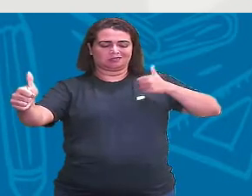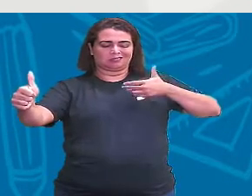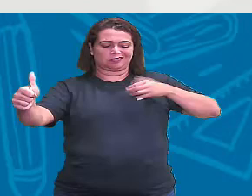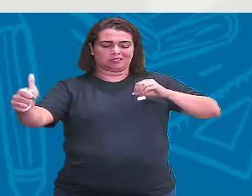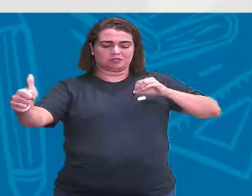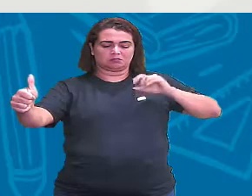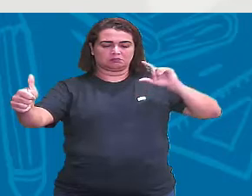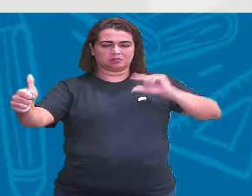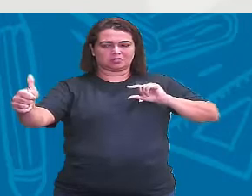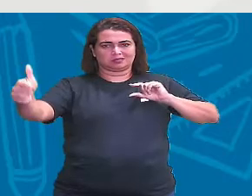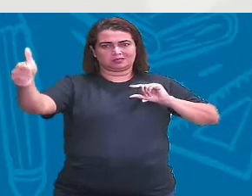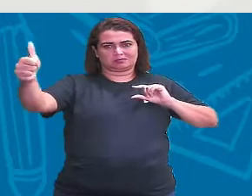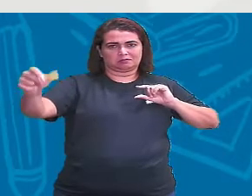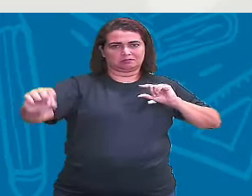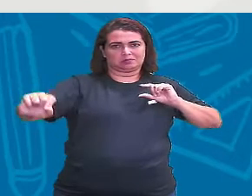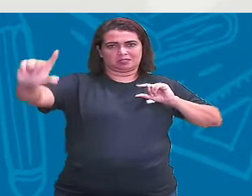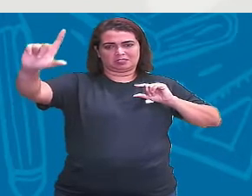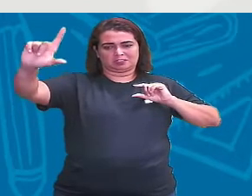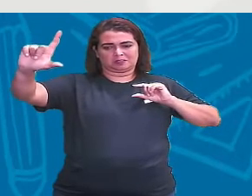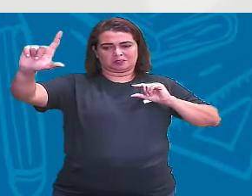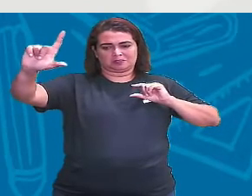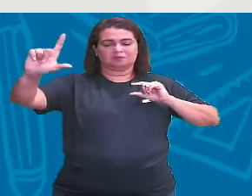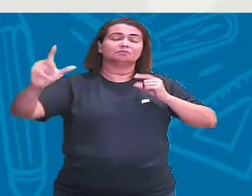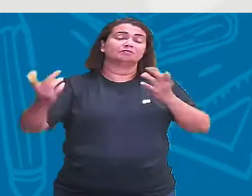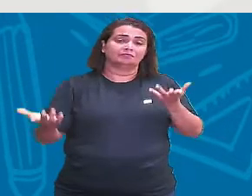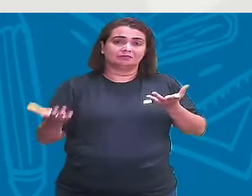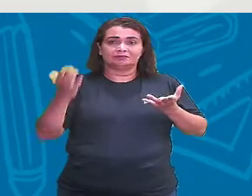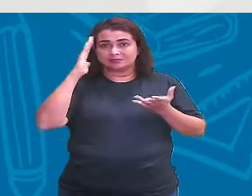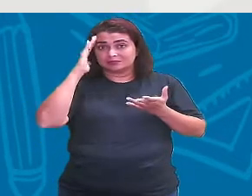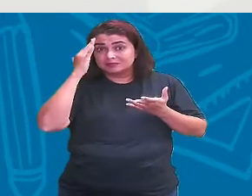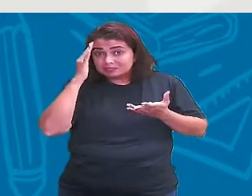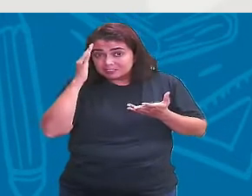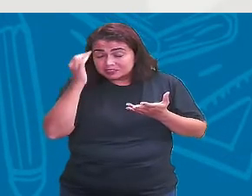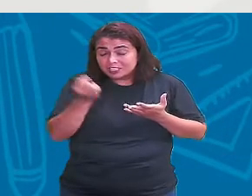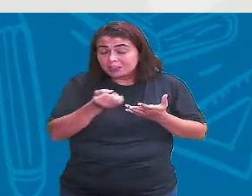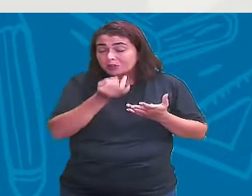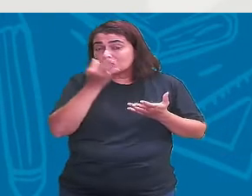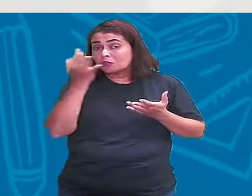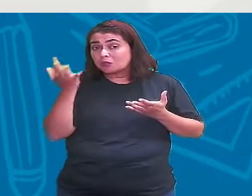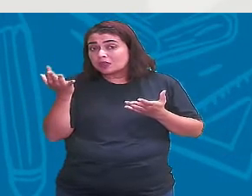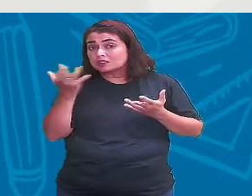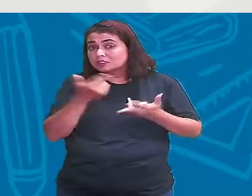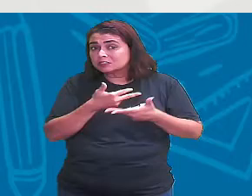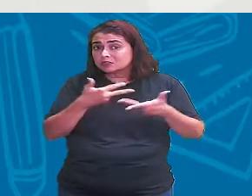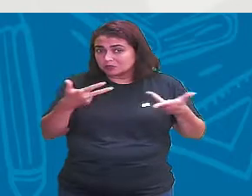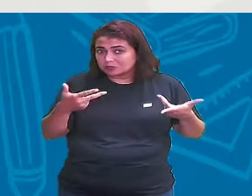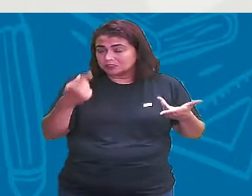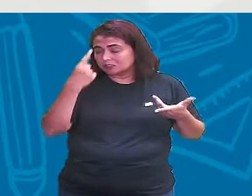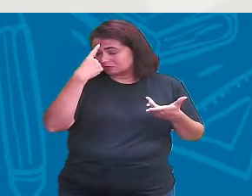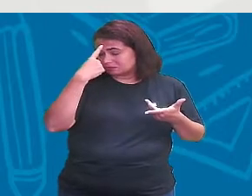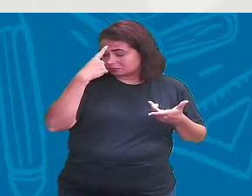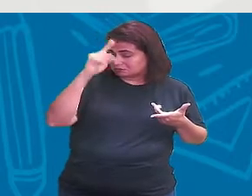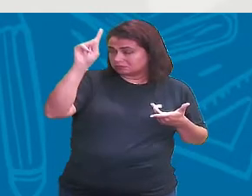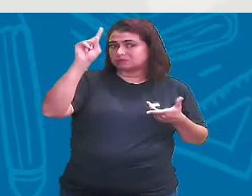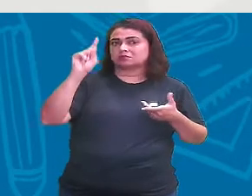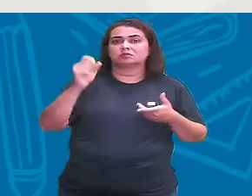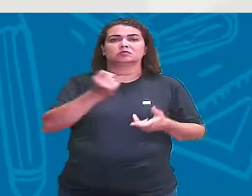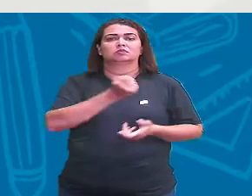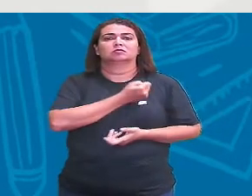para facilitar o entendimento da quantidade de cada coisa, foram inventados os